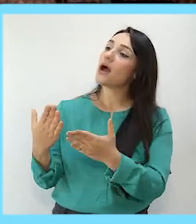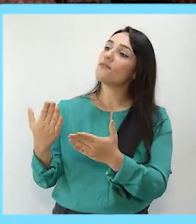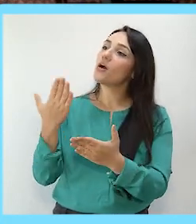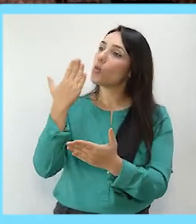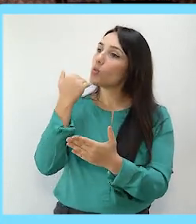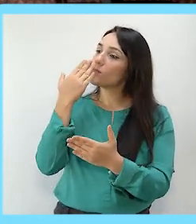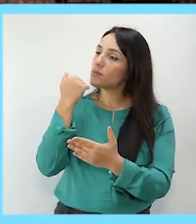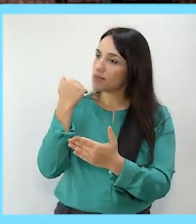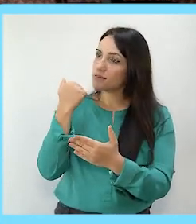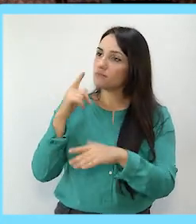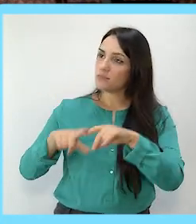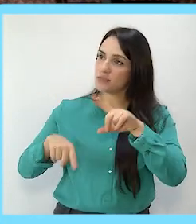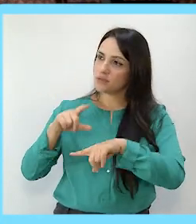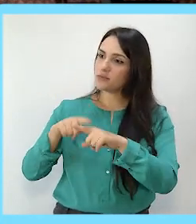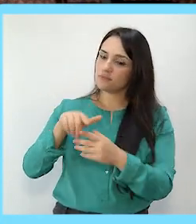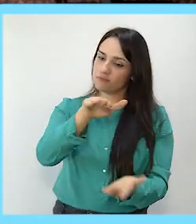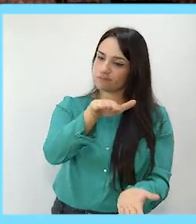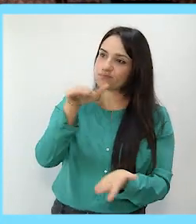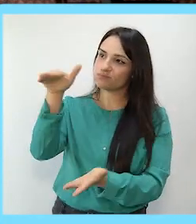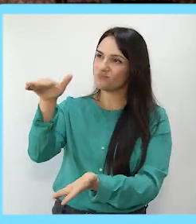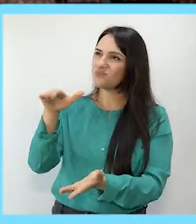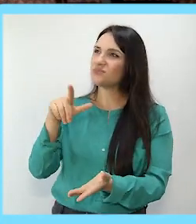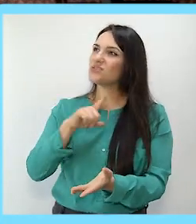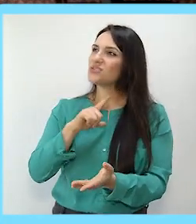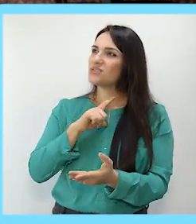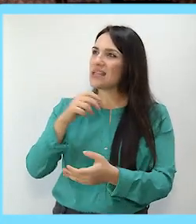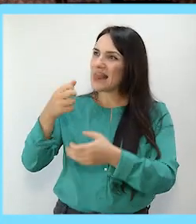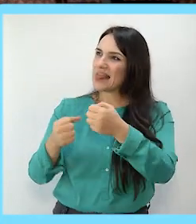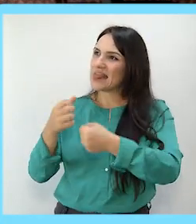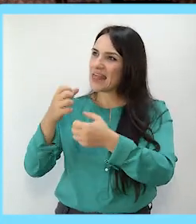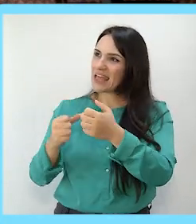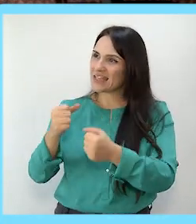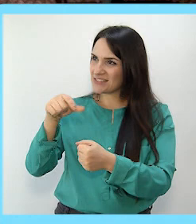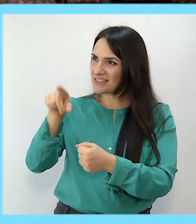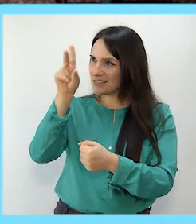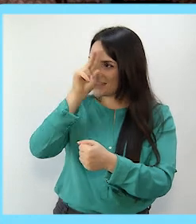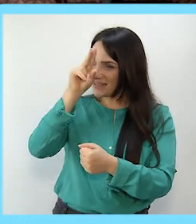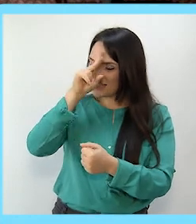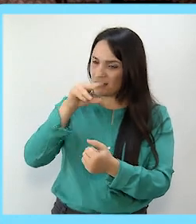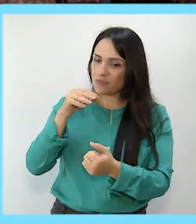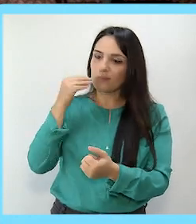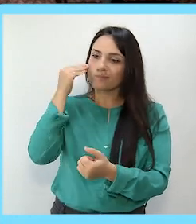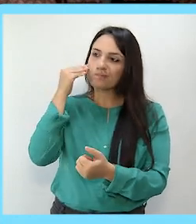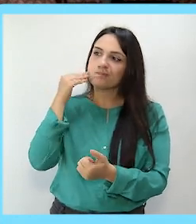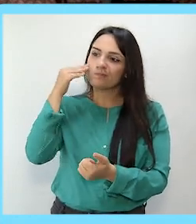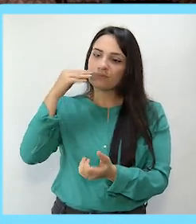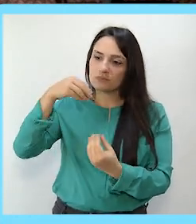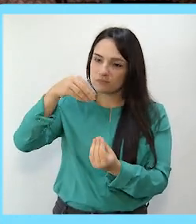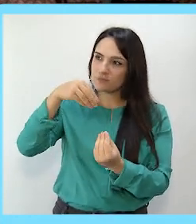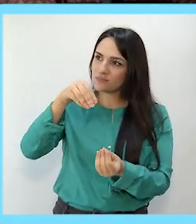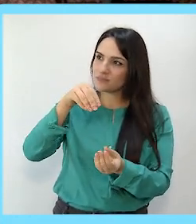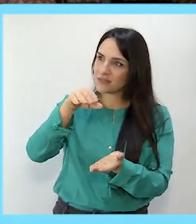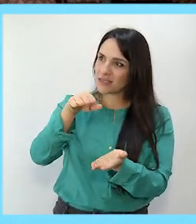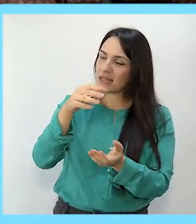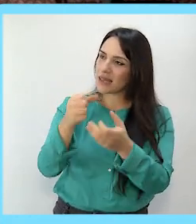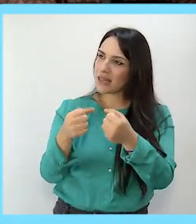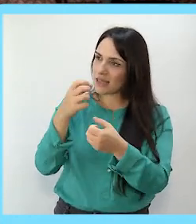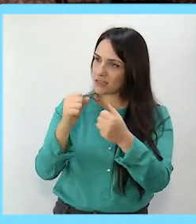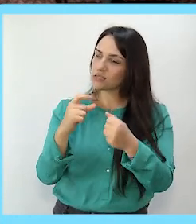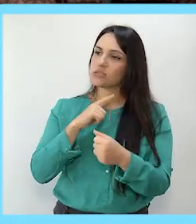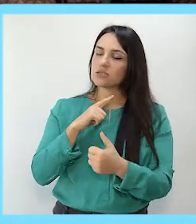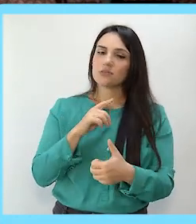distribuidora de produtos alimentícios. Naquela época, o leite era in natura, leite de saquinho. Meu pai tinha uma distribuidora daqueles